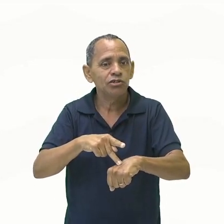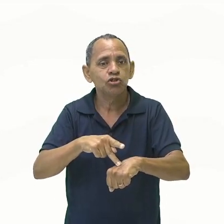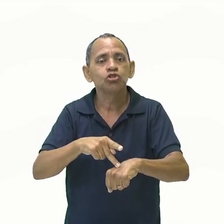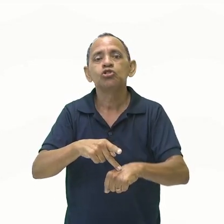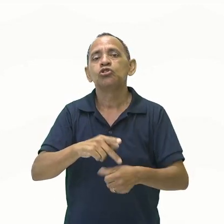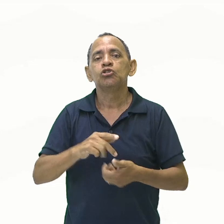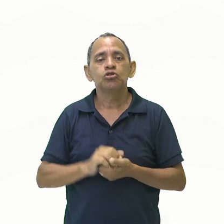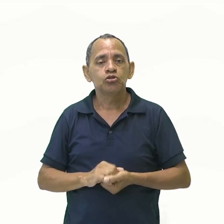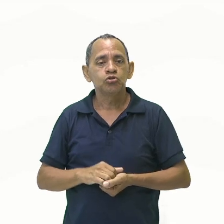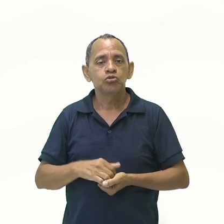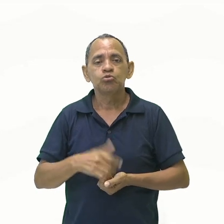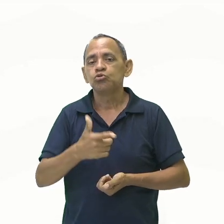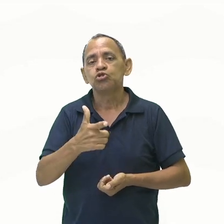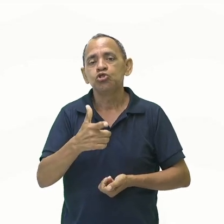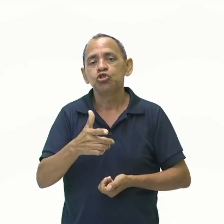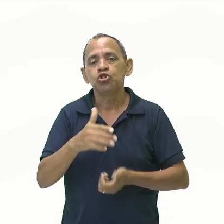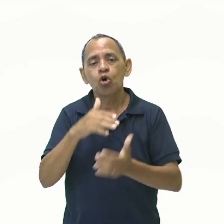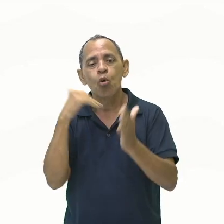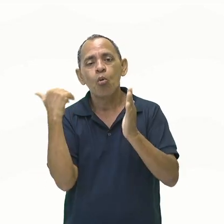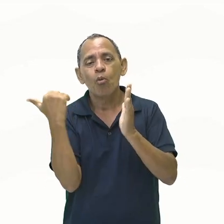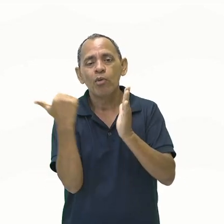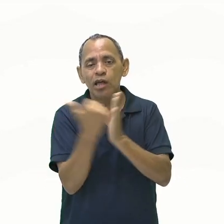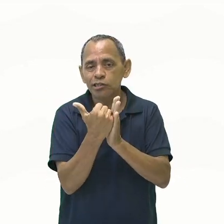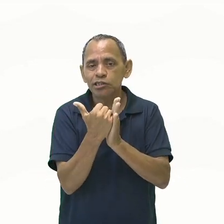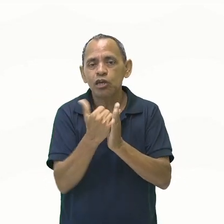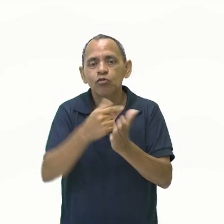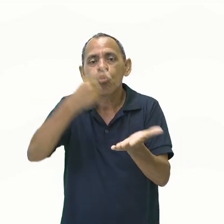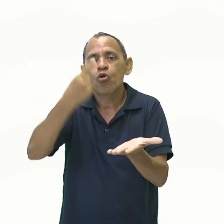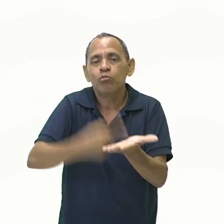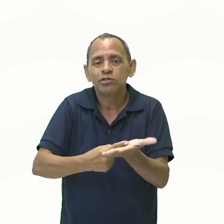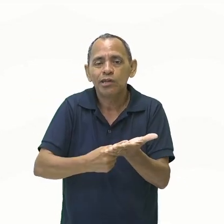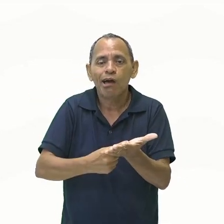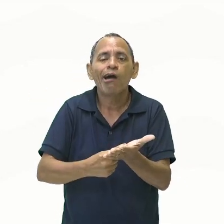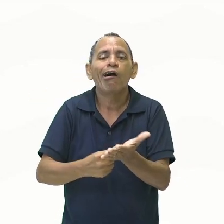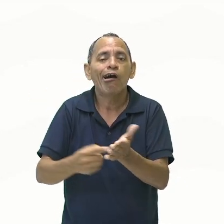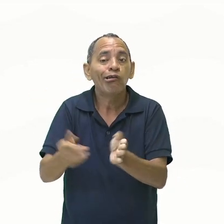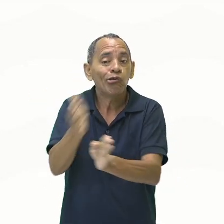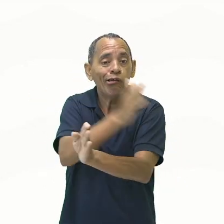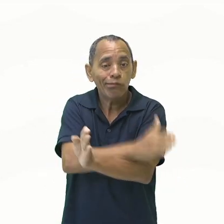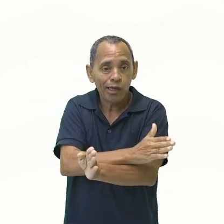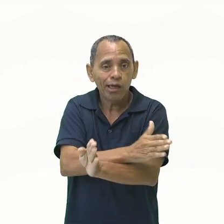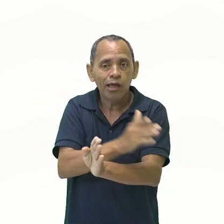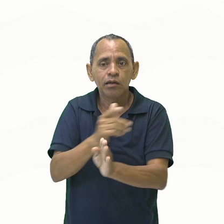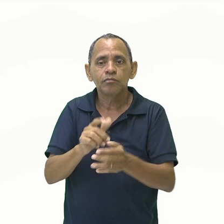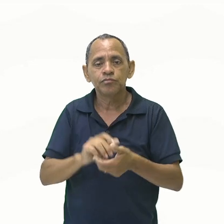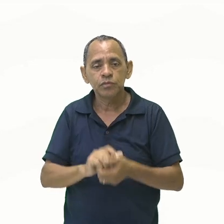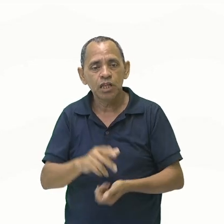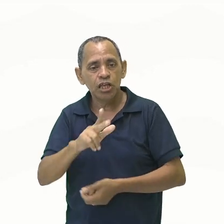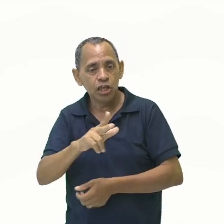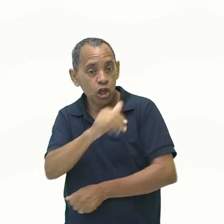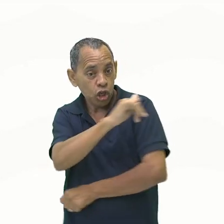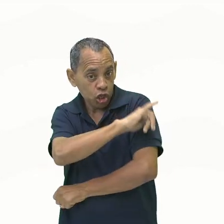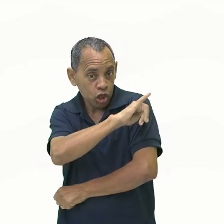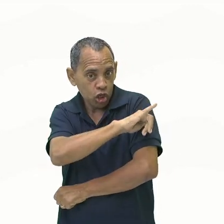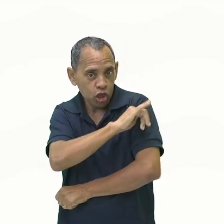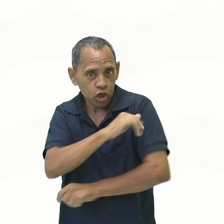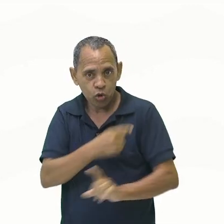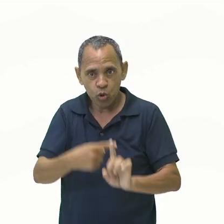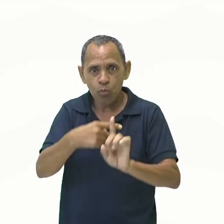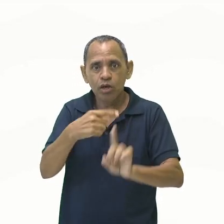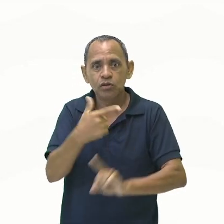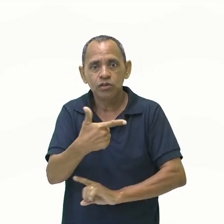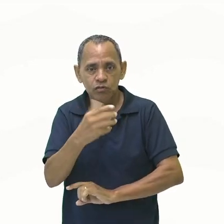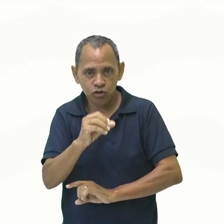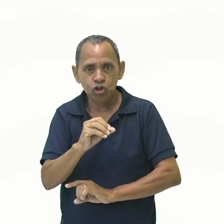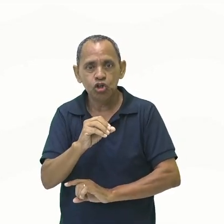cumprimento daquilo que foi estabelecido lá na Rio+20. Né? Daí, essa crítica, em especial, dos especialistas,